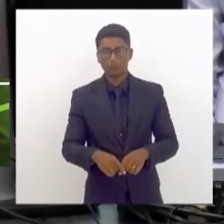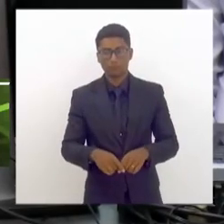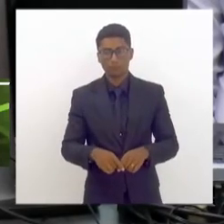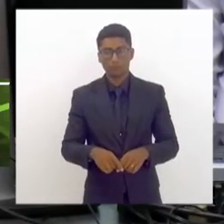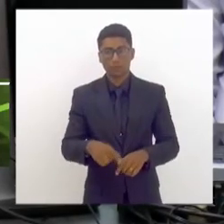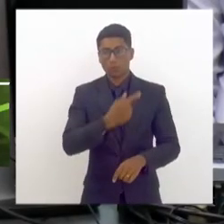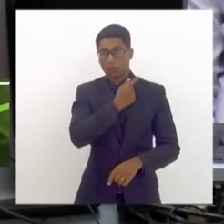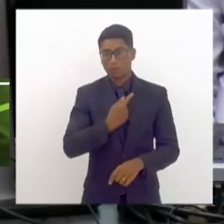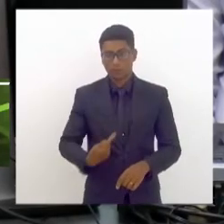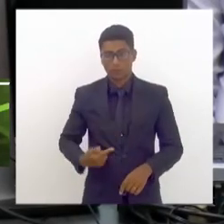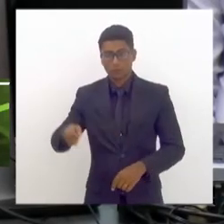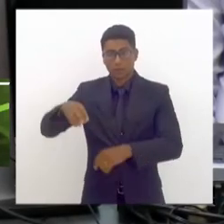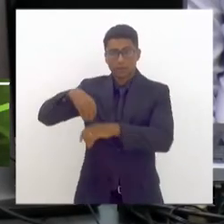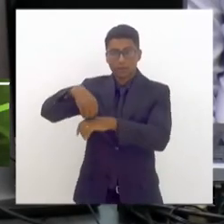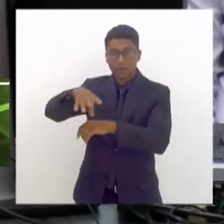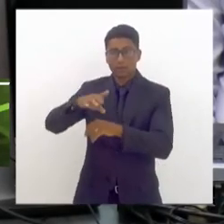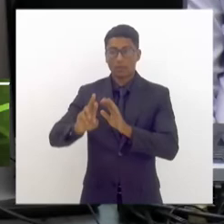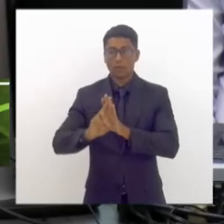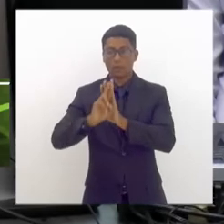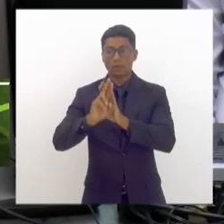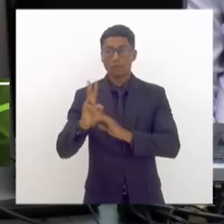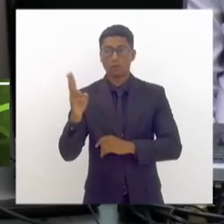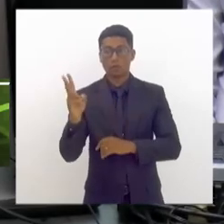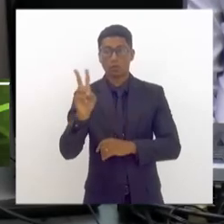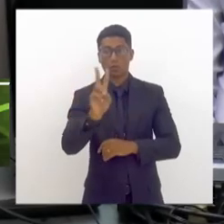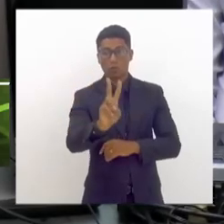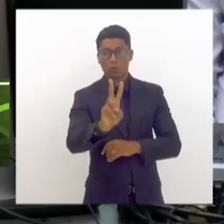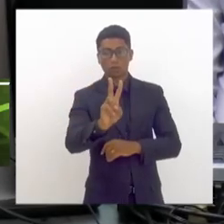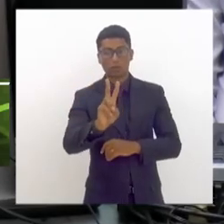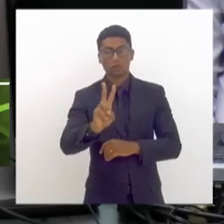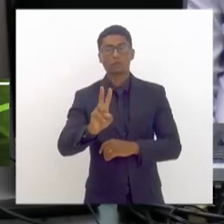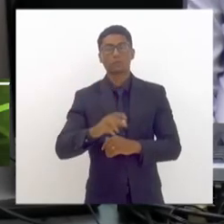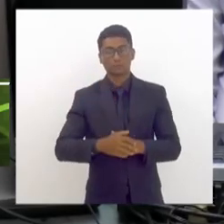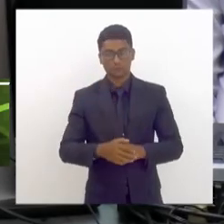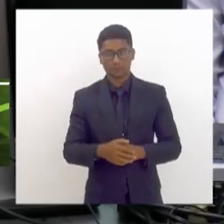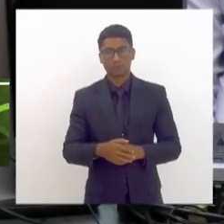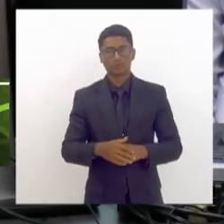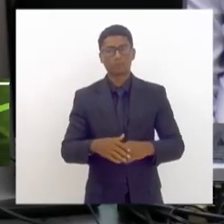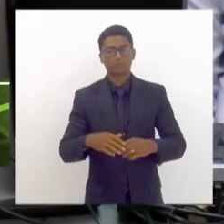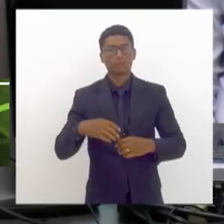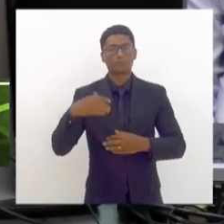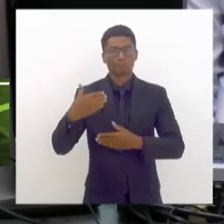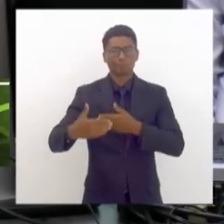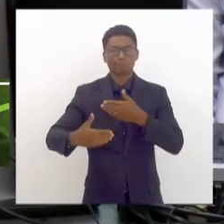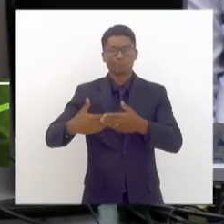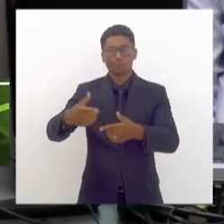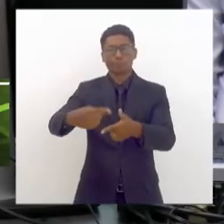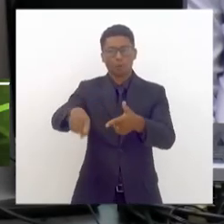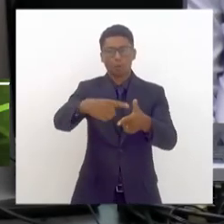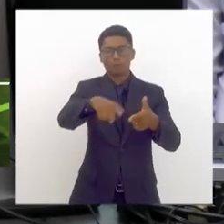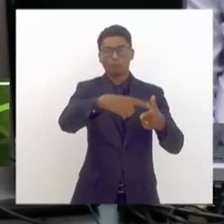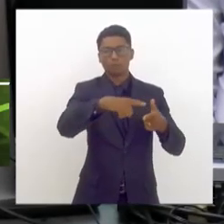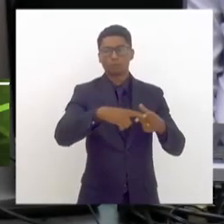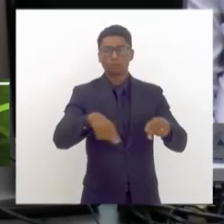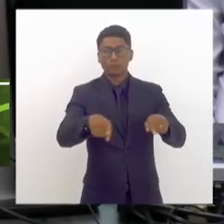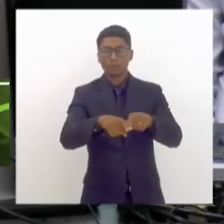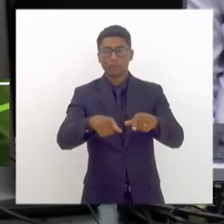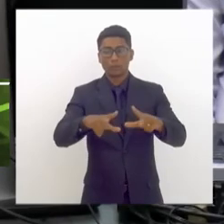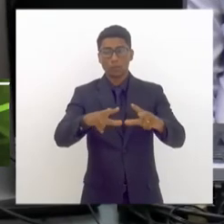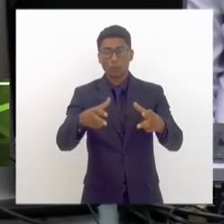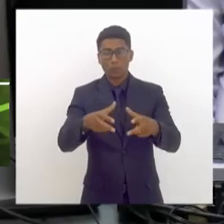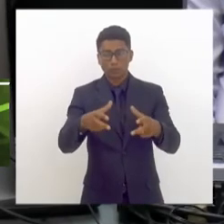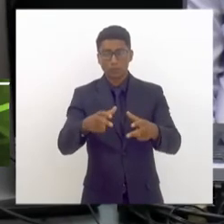indicou dois representantes do Poder Legislativo, mas foi ele que indicou. Nós temos sucessivos problemas. Né? O Conselho Estadual de Ciência e Tecnologia, que nunca se